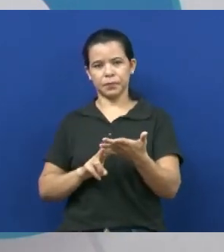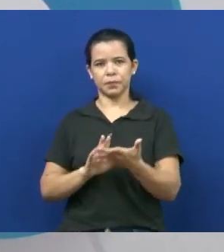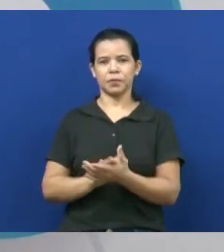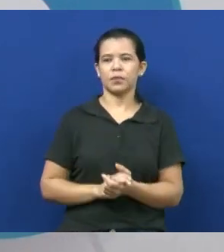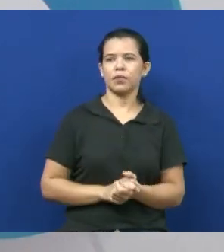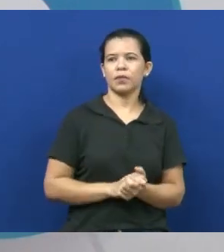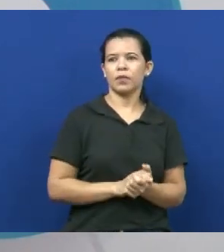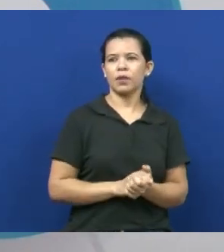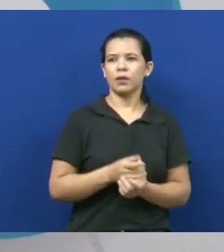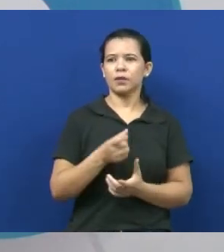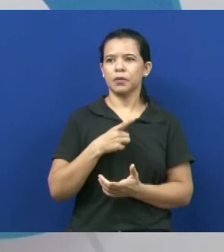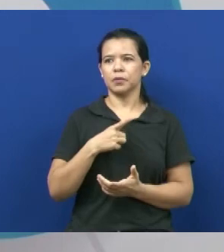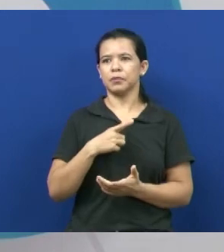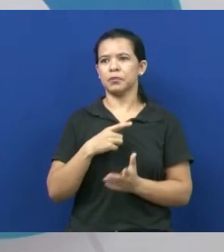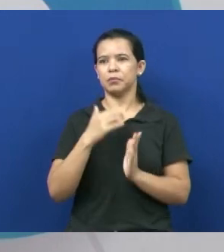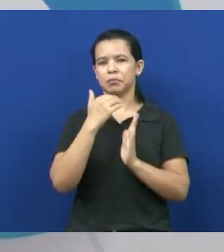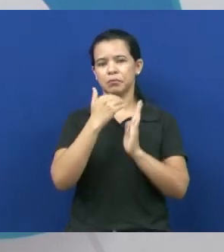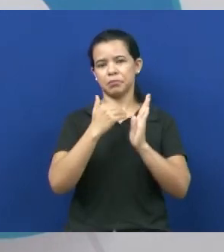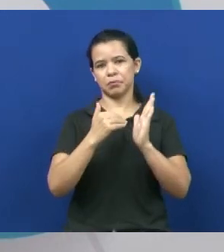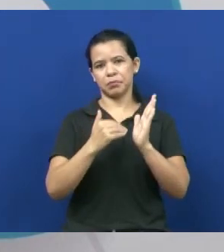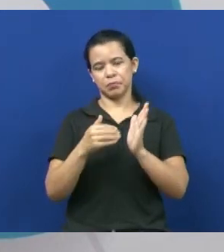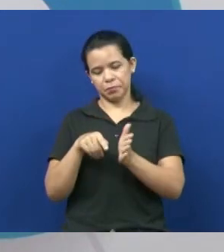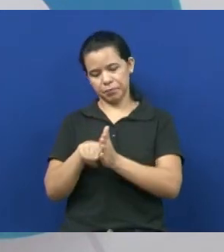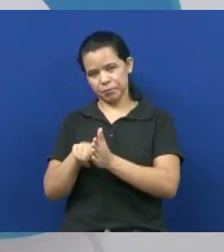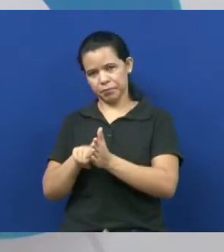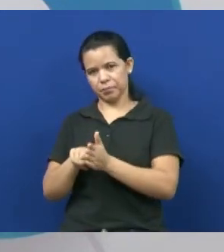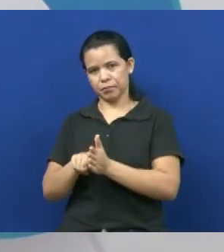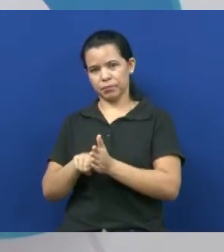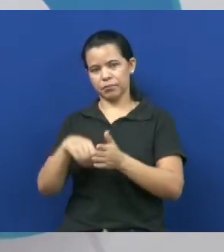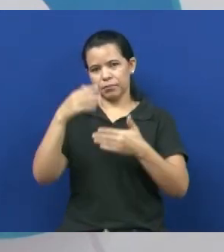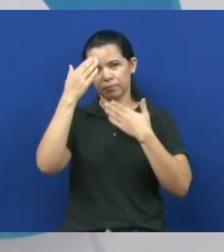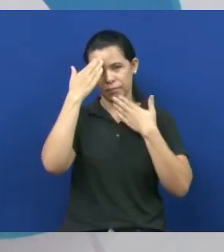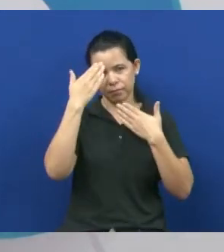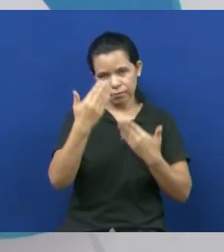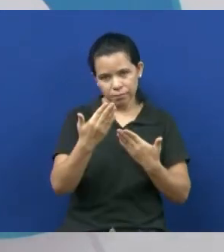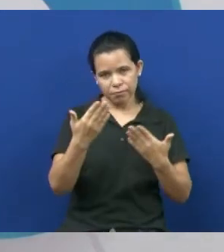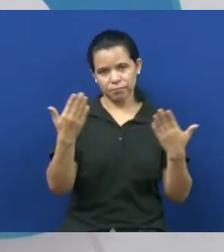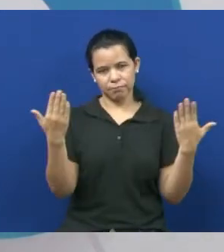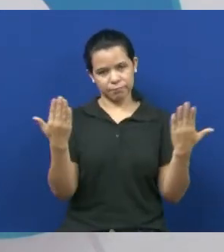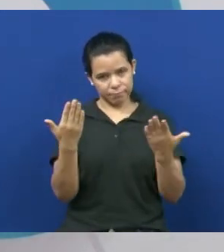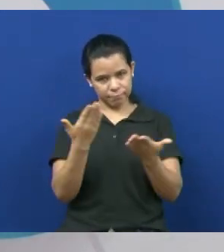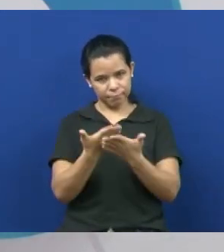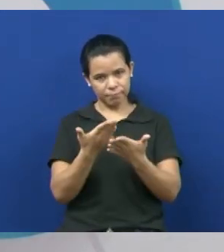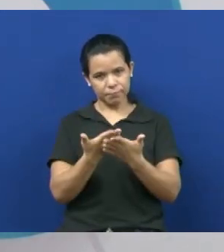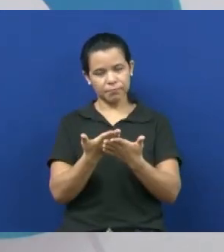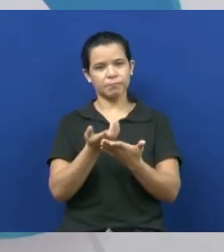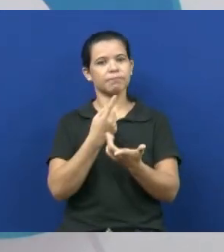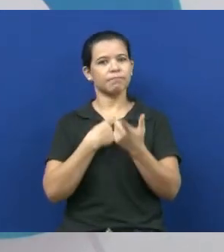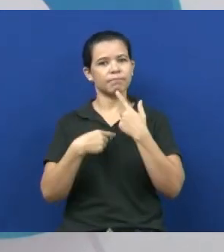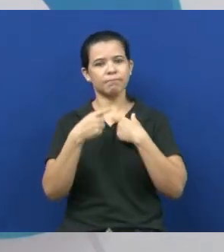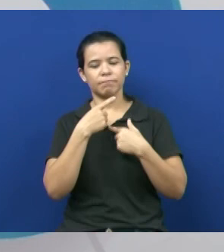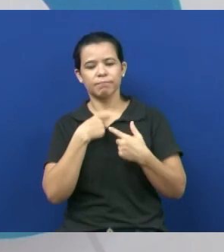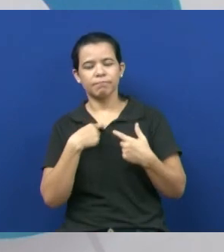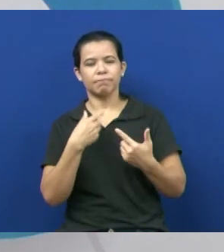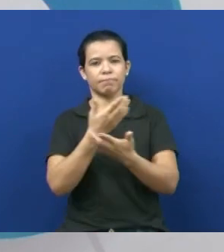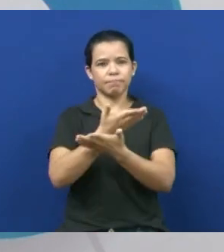sugestões de pesquisa estão aí, né? Então, gente, muito obrigada. Essa foi a nossa aula. Espero que nós